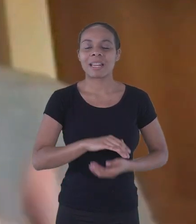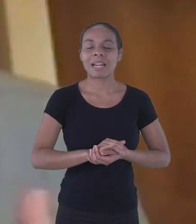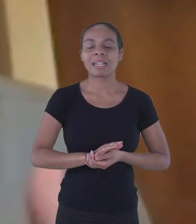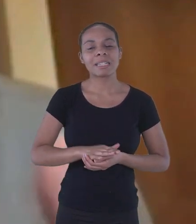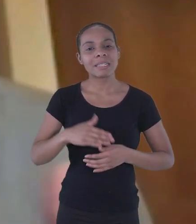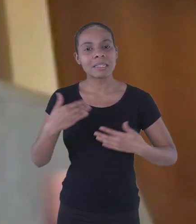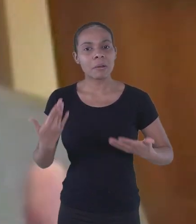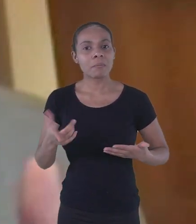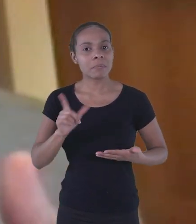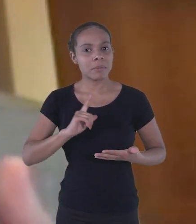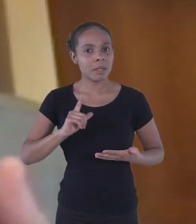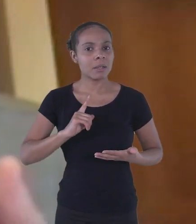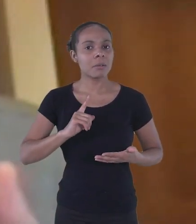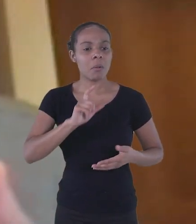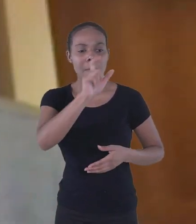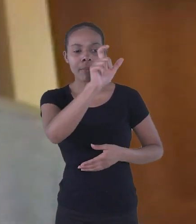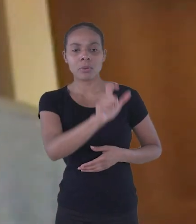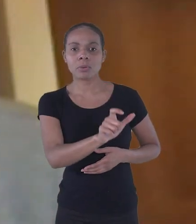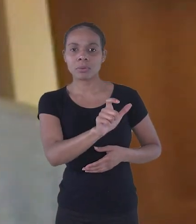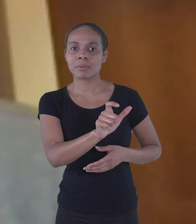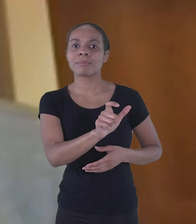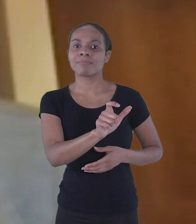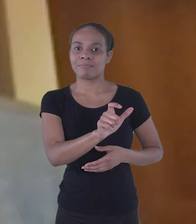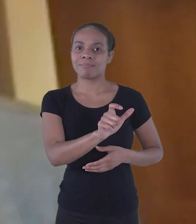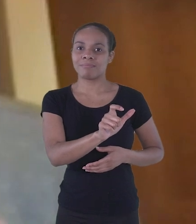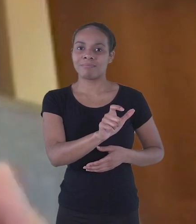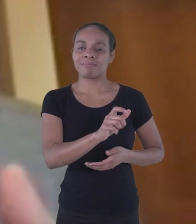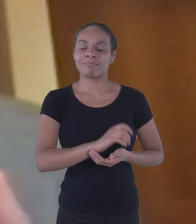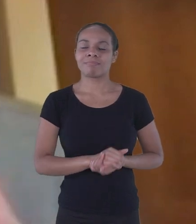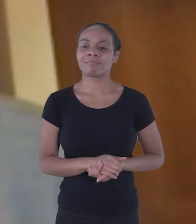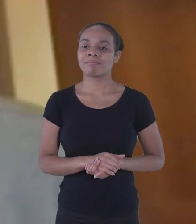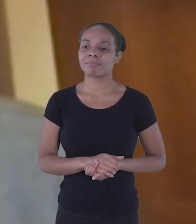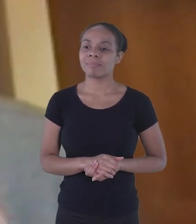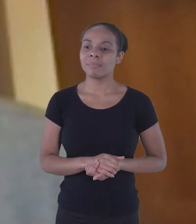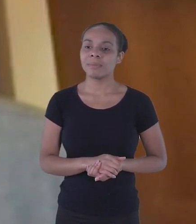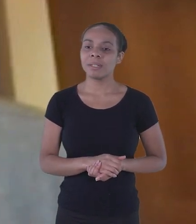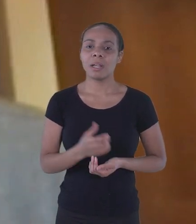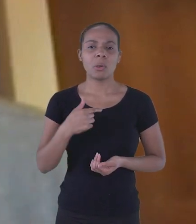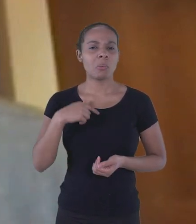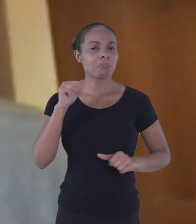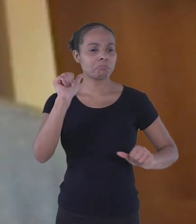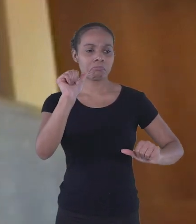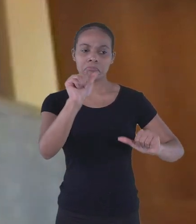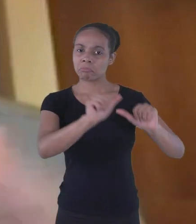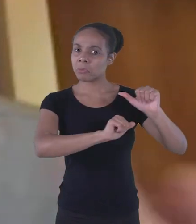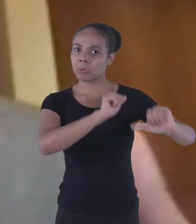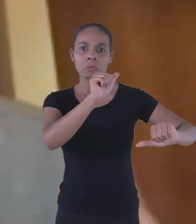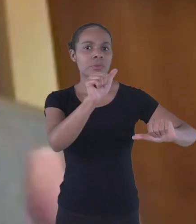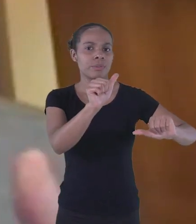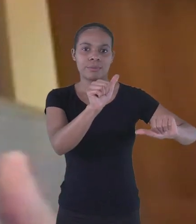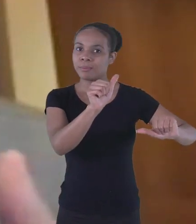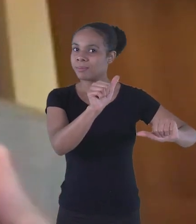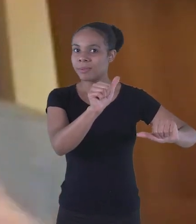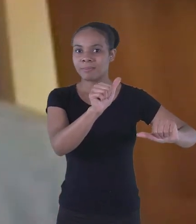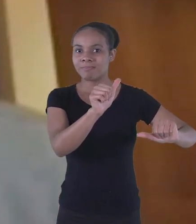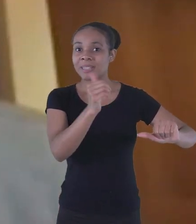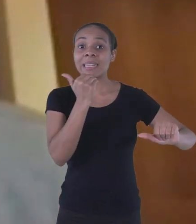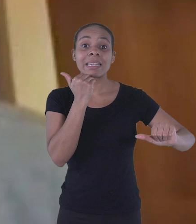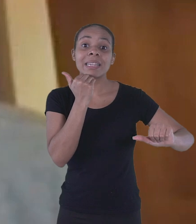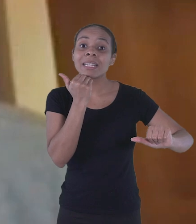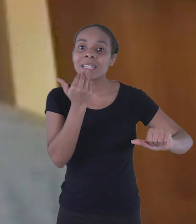um personagem de um escritor, né? Eu não acho que eu transformei ninguém em